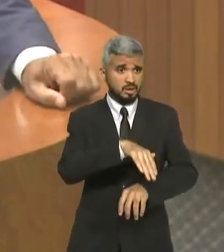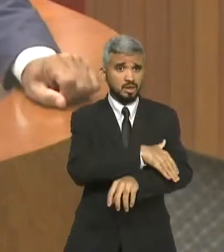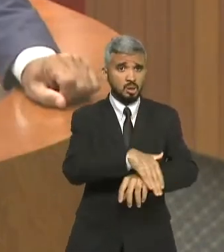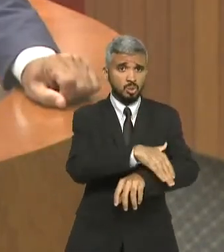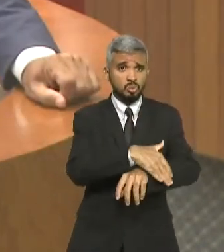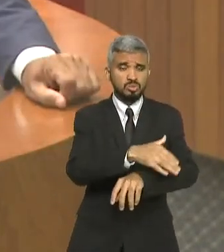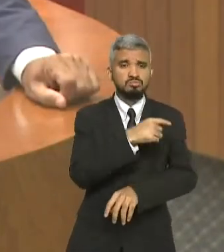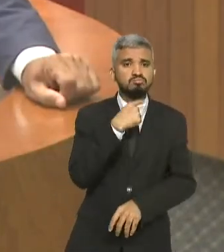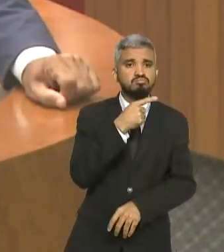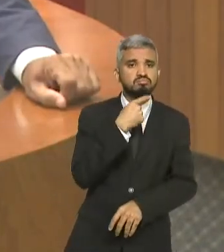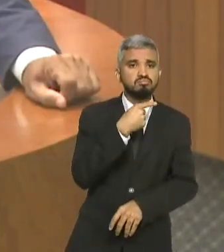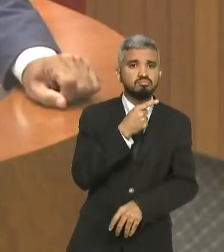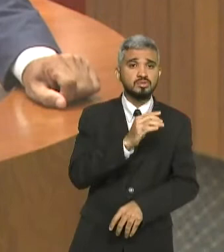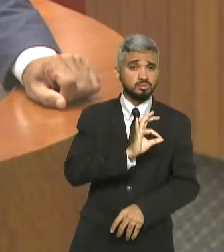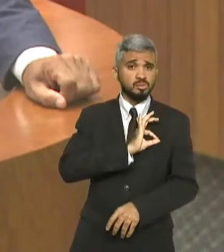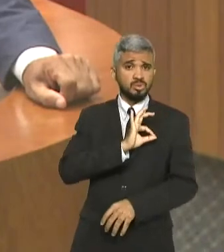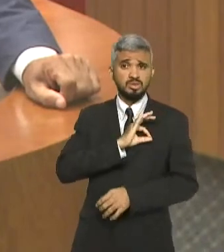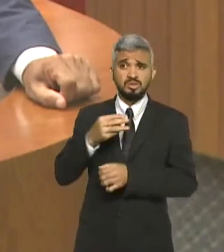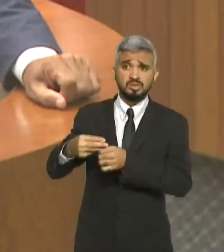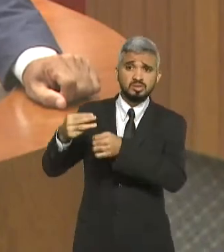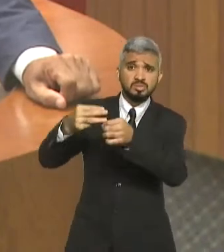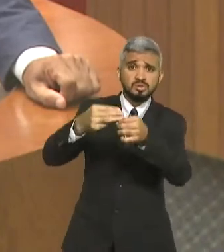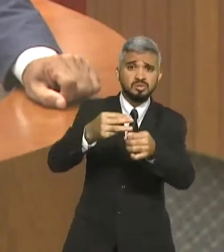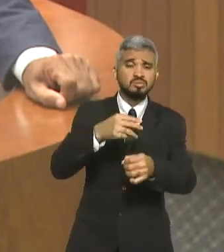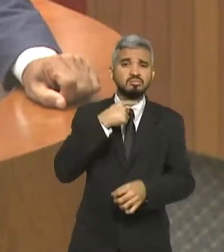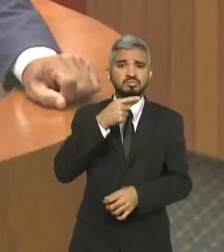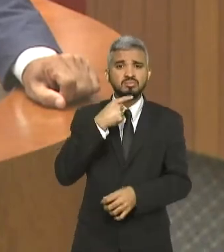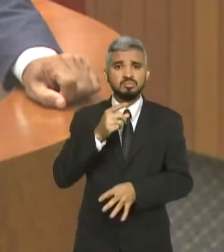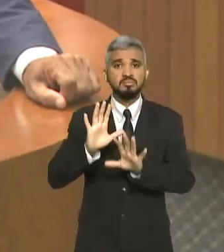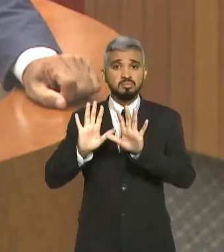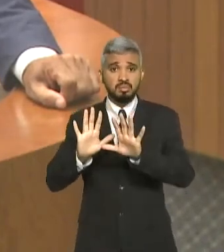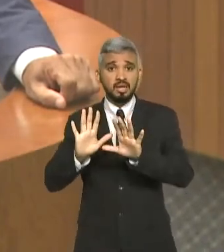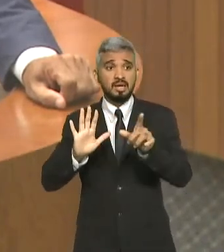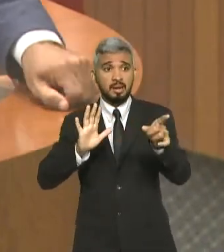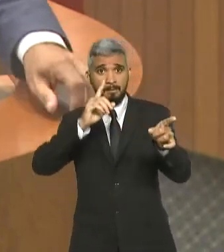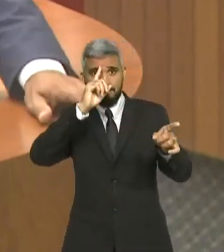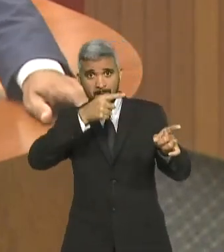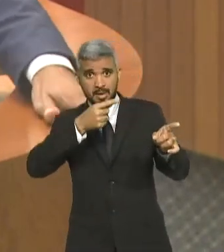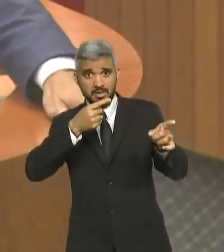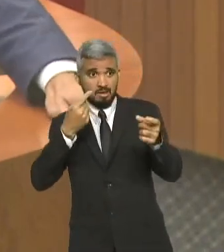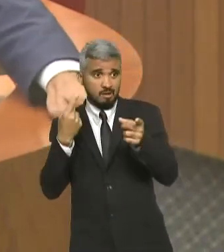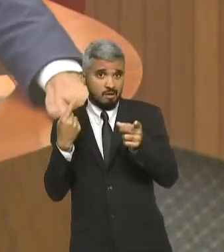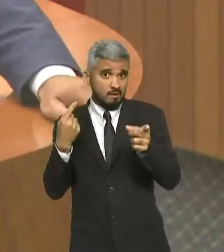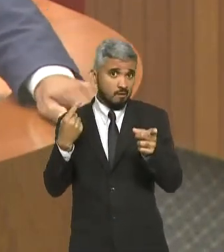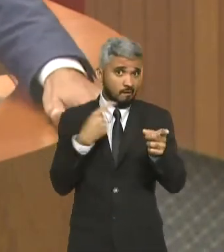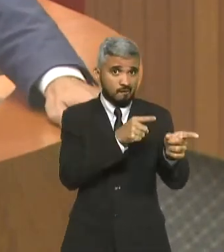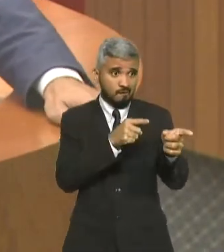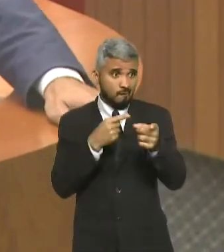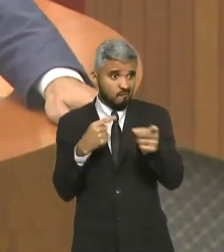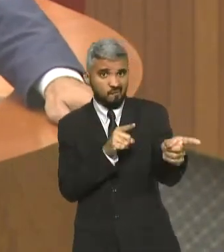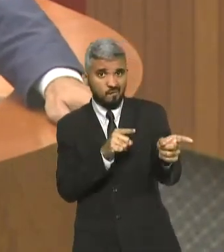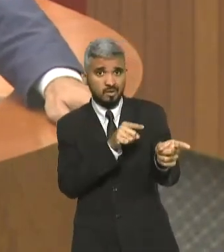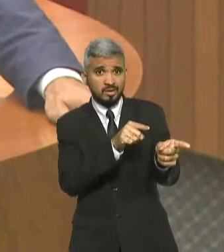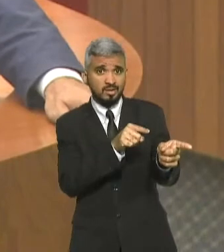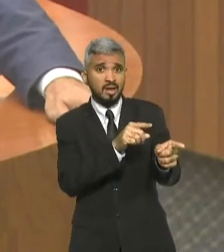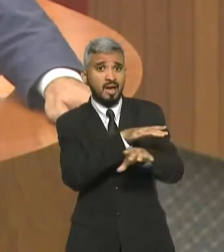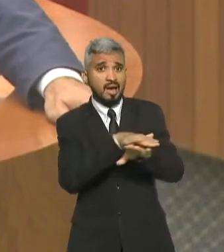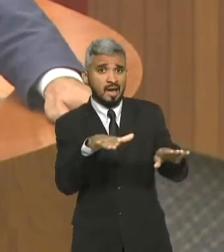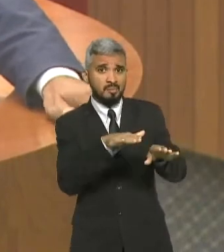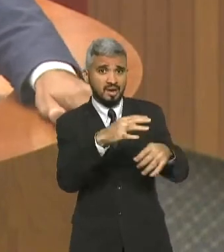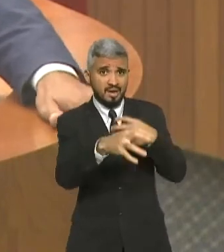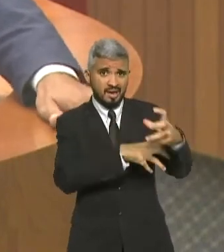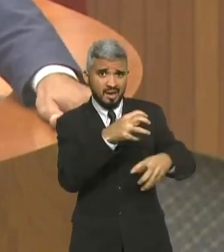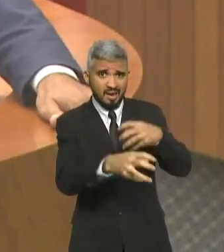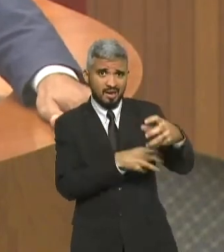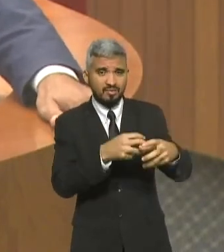no município. Mas, para olhar, cuidar, barrar a greve dos trabalhadores, tem polícia. Esse